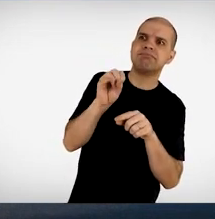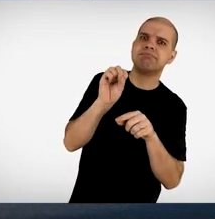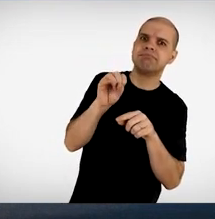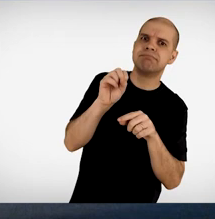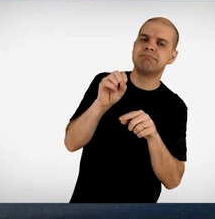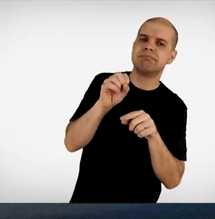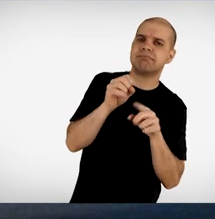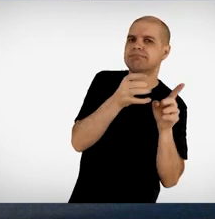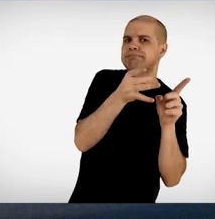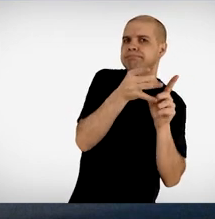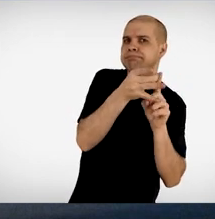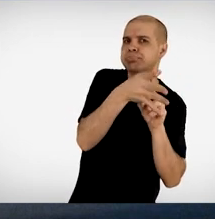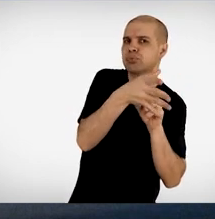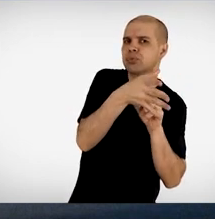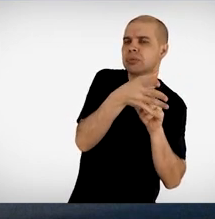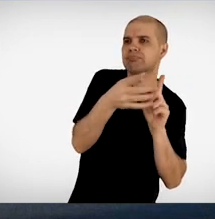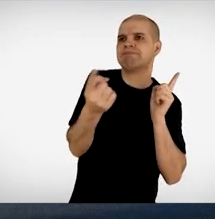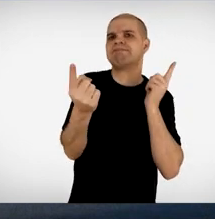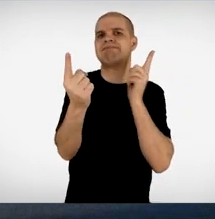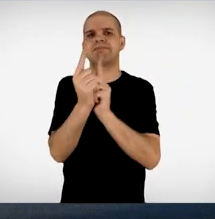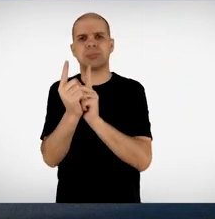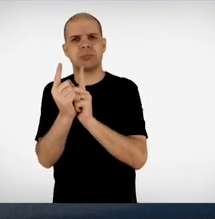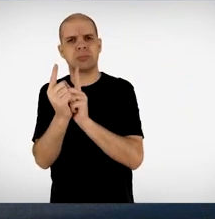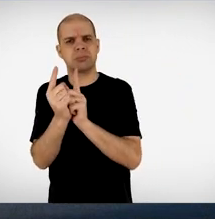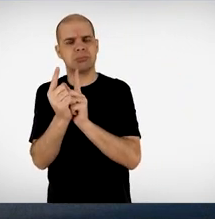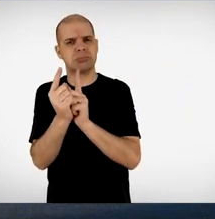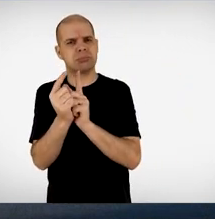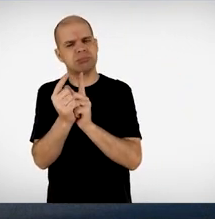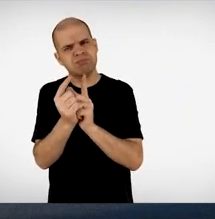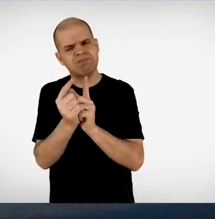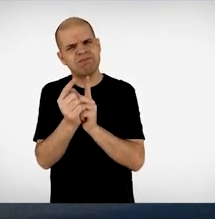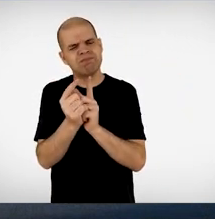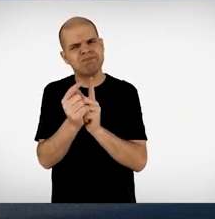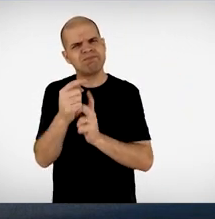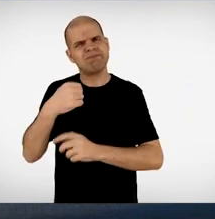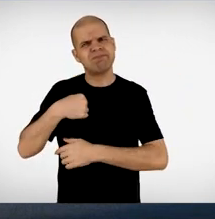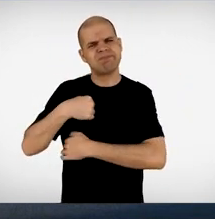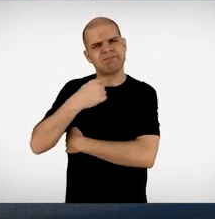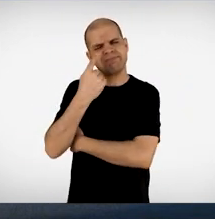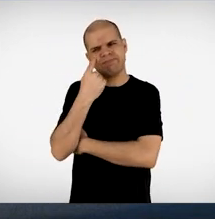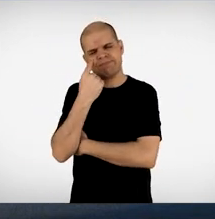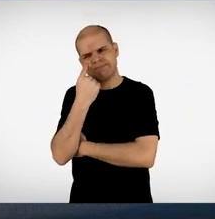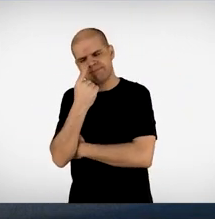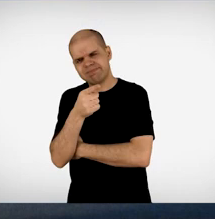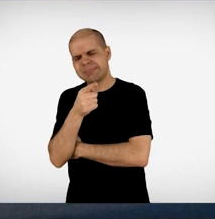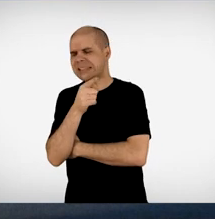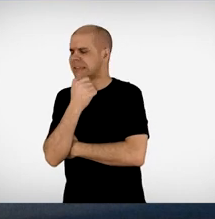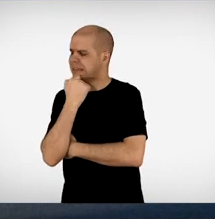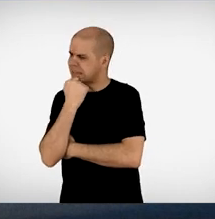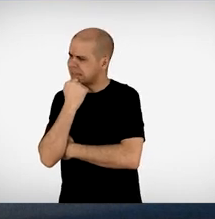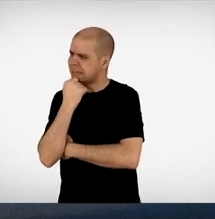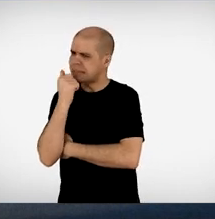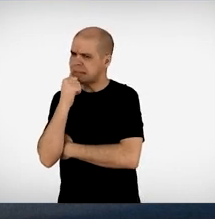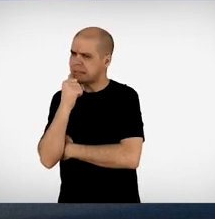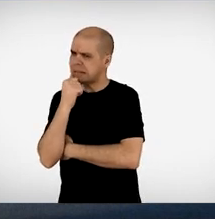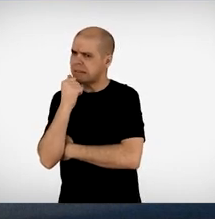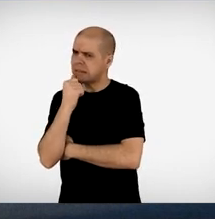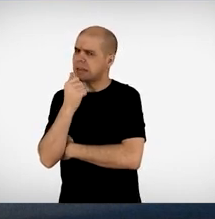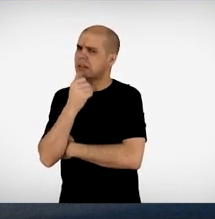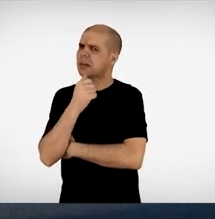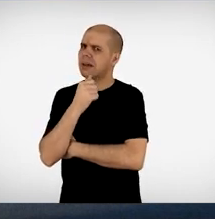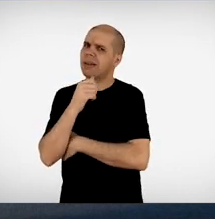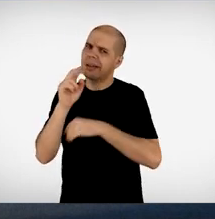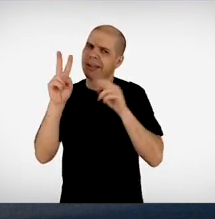1, 2, 3, 4 anos mesmo, né? Não é uma coisa assim... E eu fiquei com essa dúvida da pior pessoa do mundo. Me